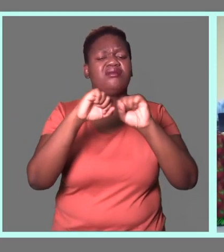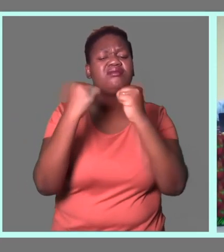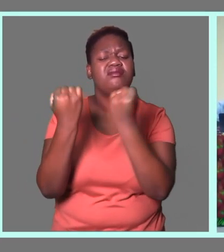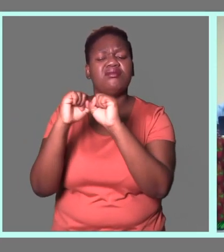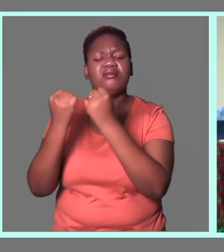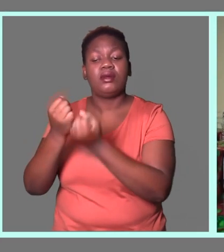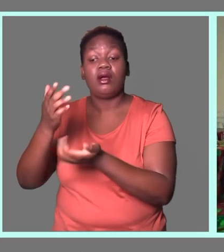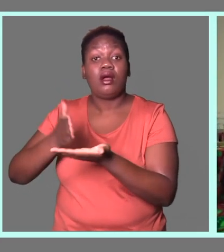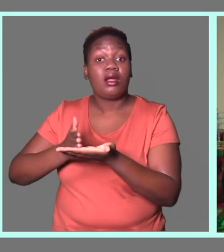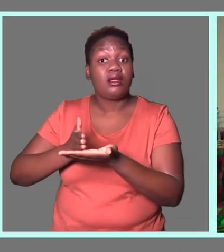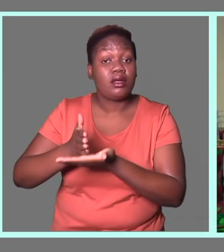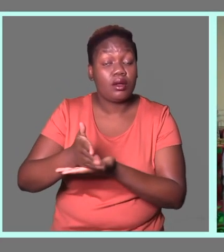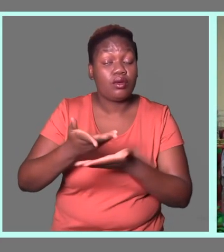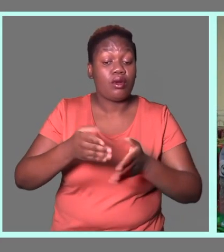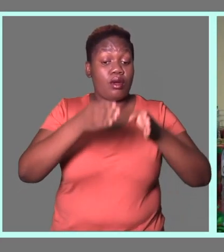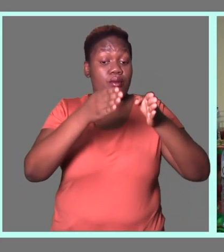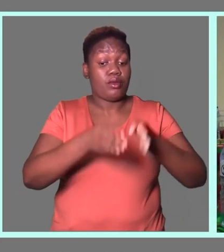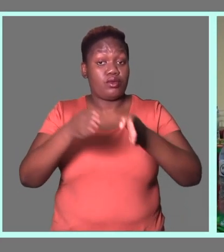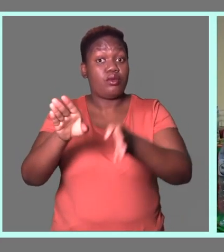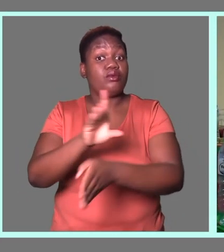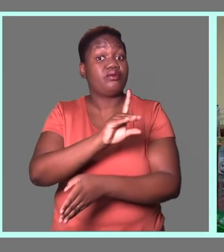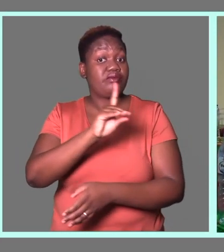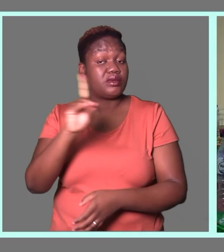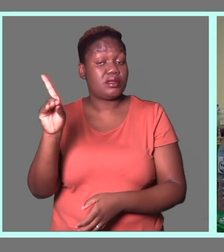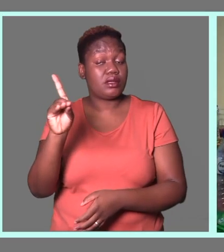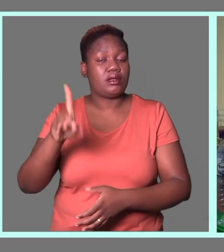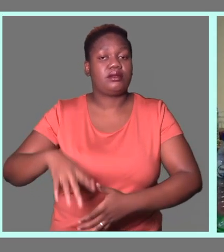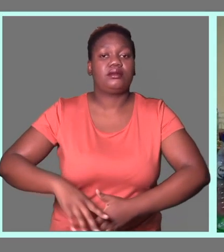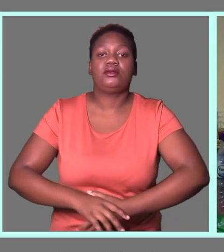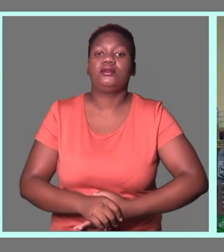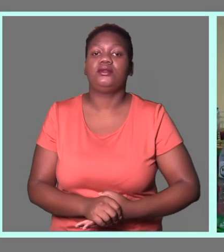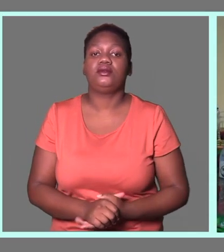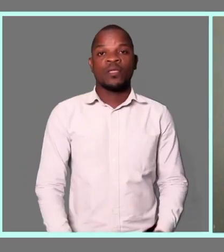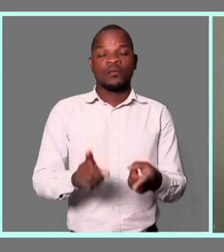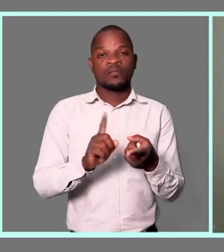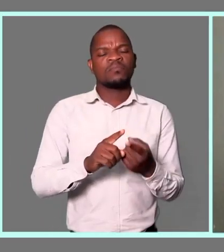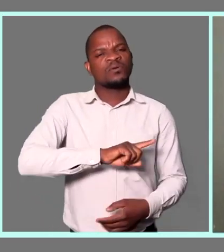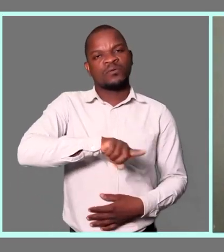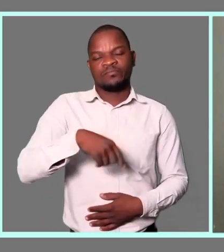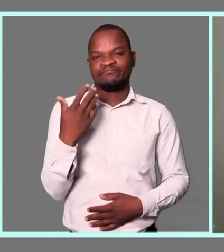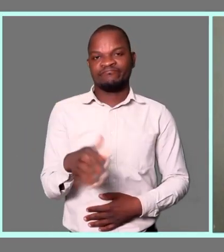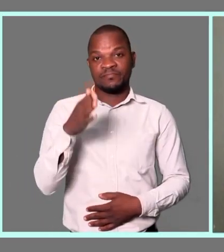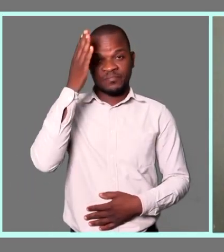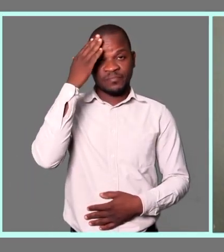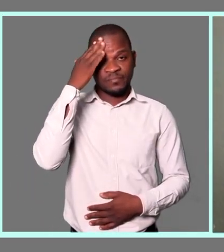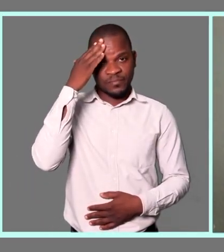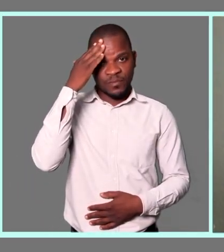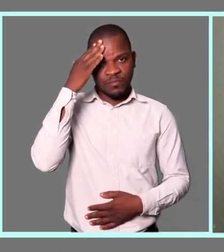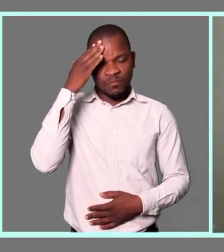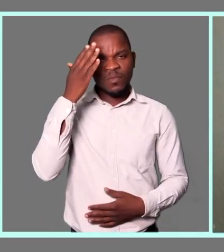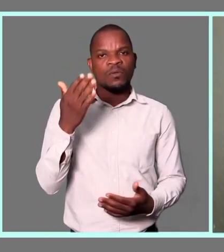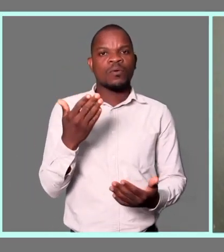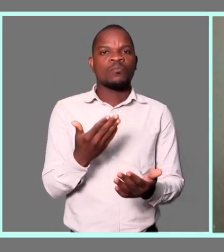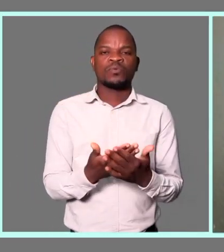as atividades das associações que defendem os direitos das pessoas com deficiência. E como sabemos que, de